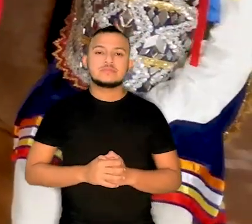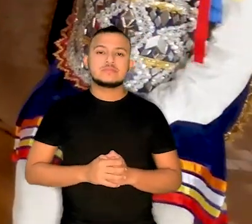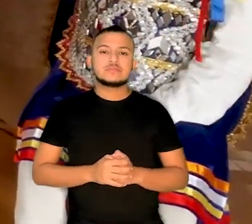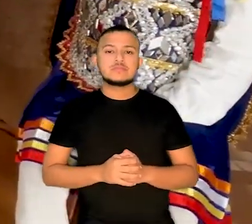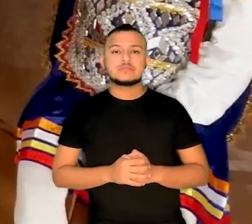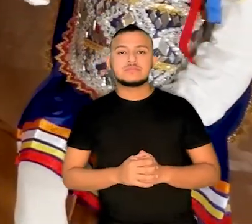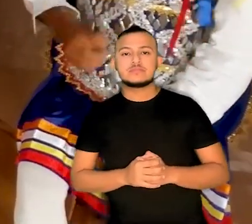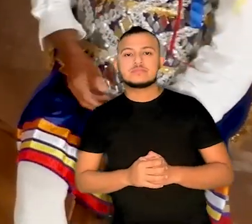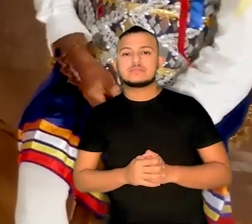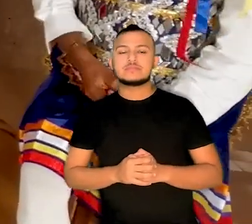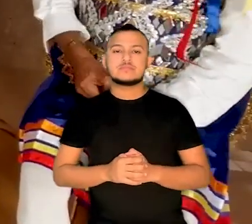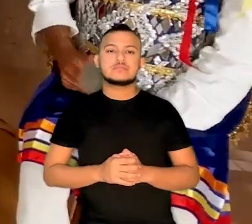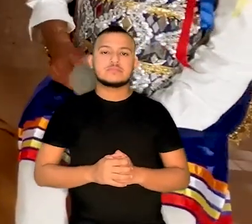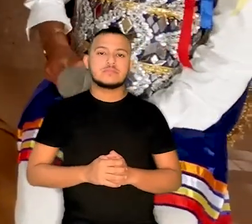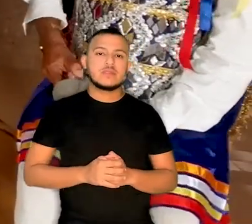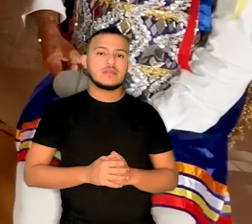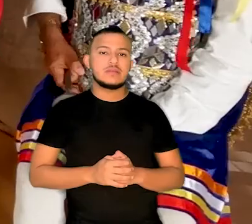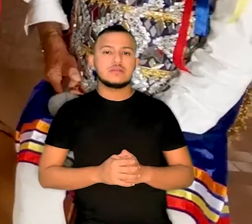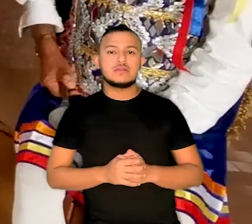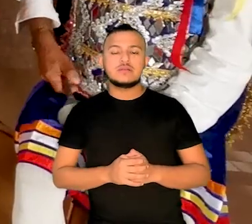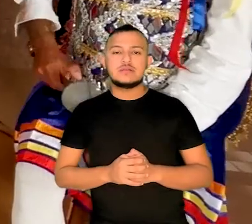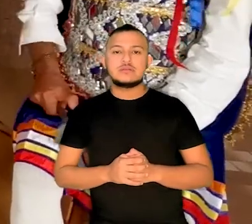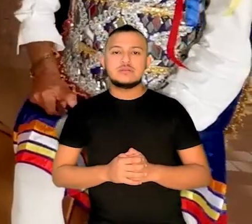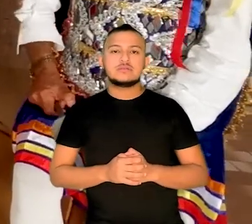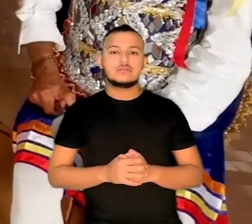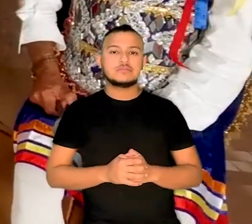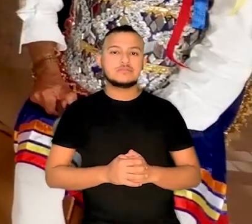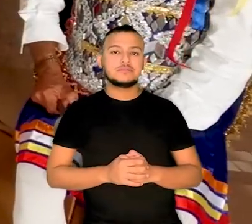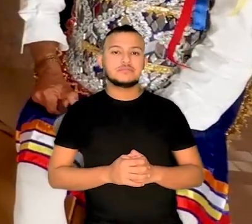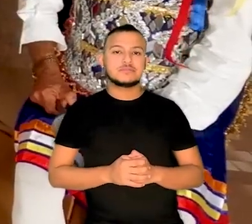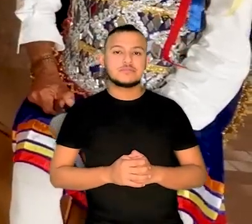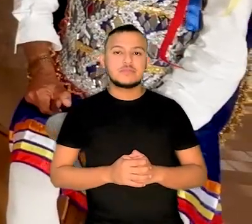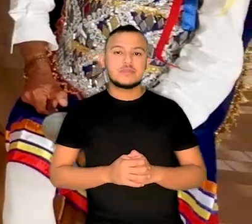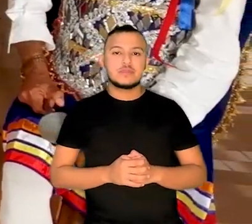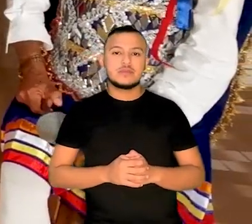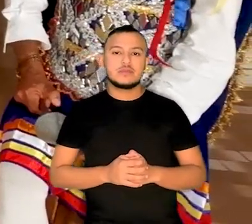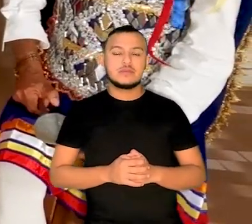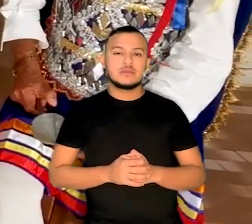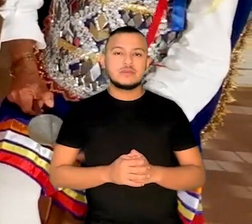Não der. Canta. Canta ela.